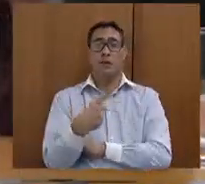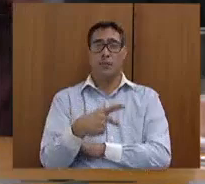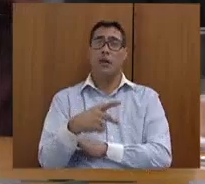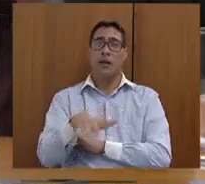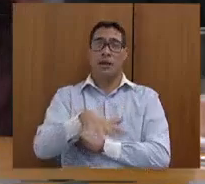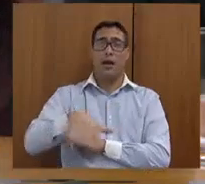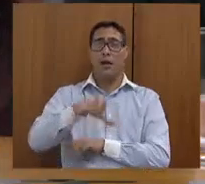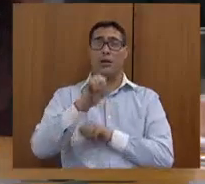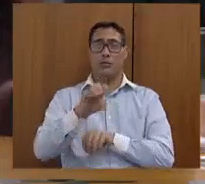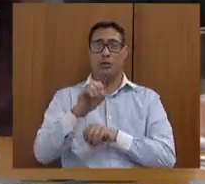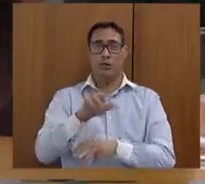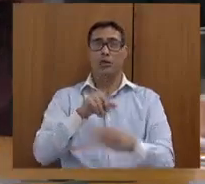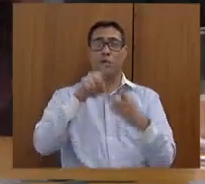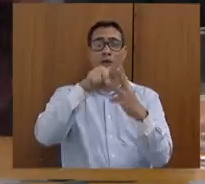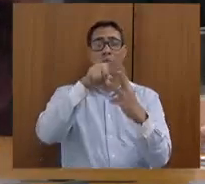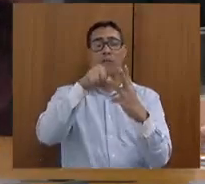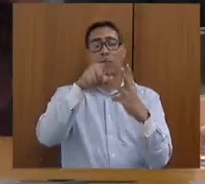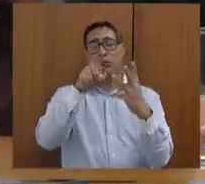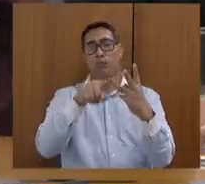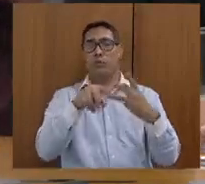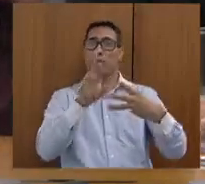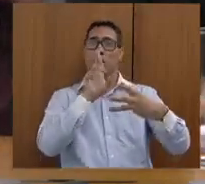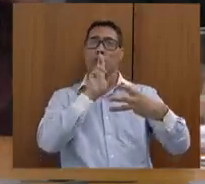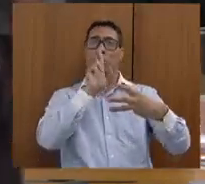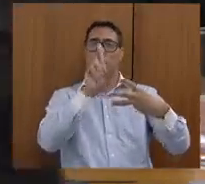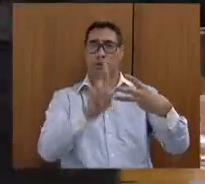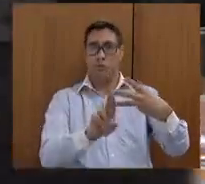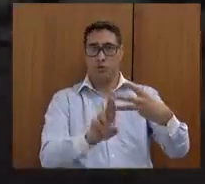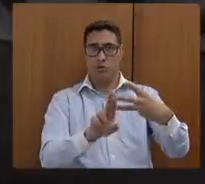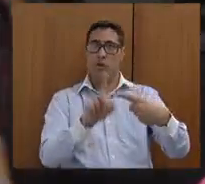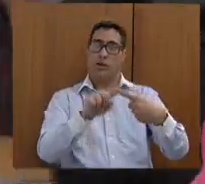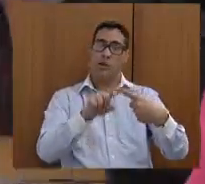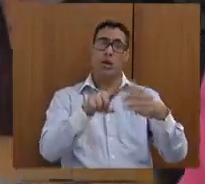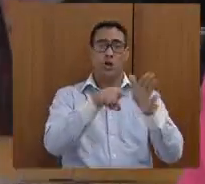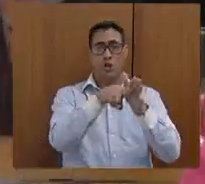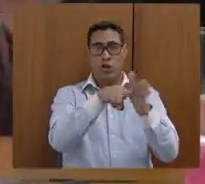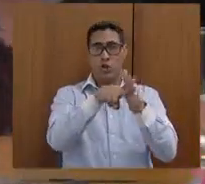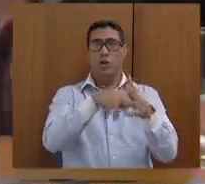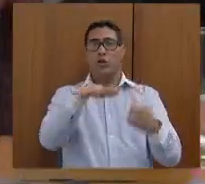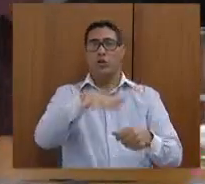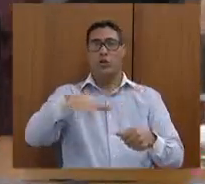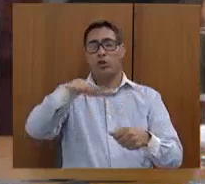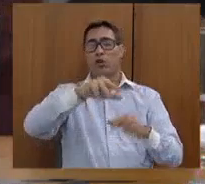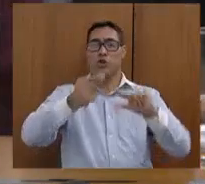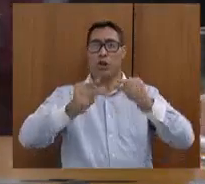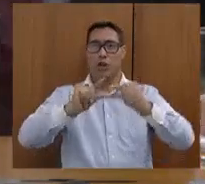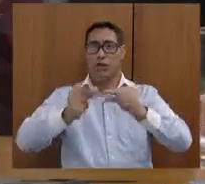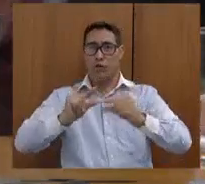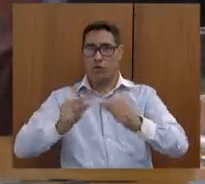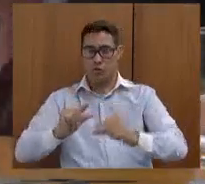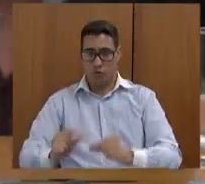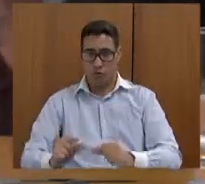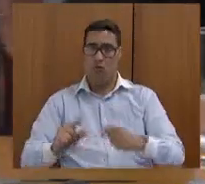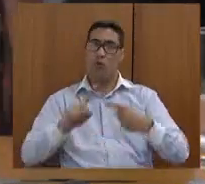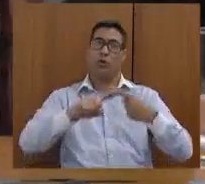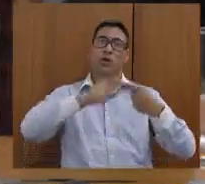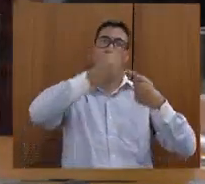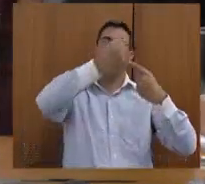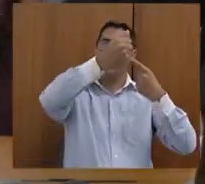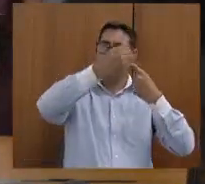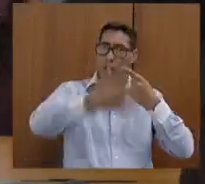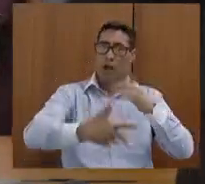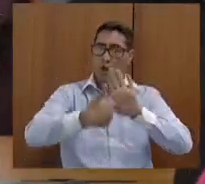três pontos para o secretário nos responder objetivamente diagnóstico em relação à infraestrutura com todas as questões que